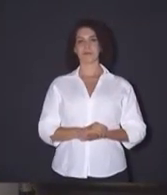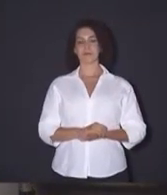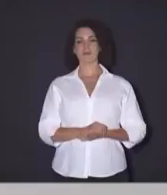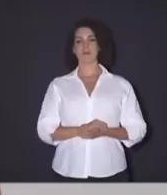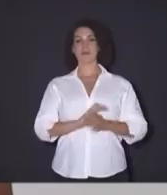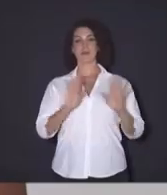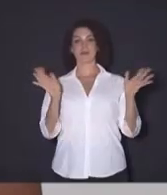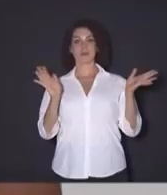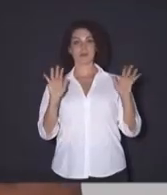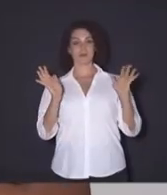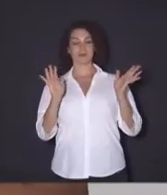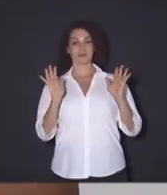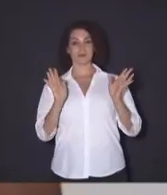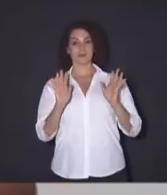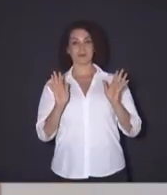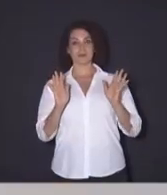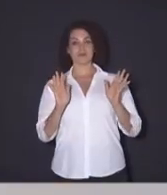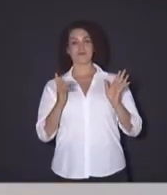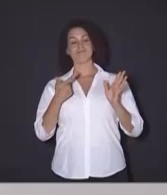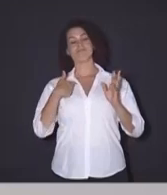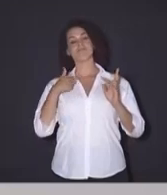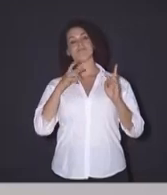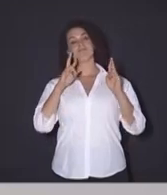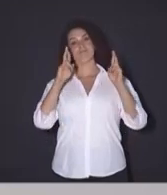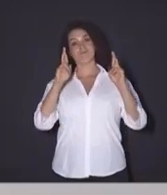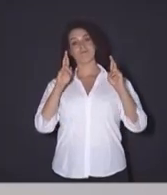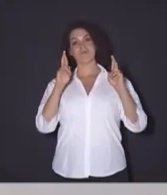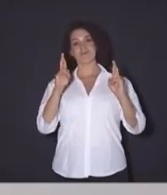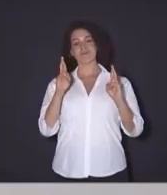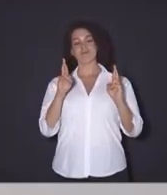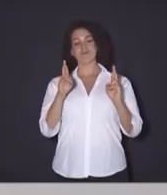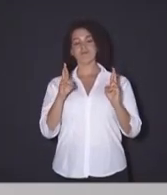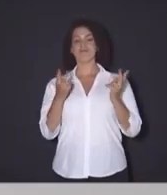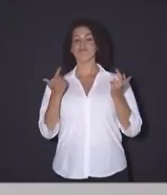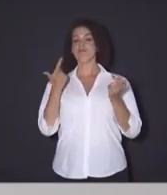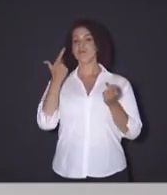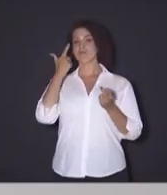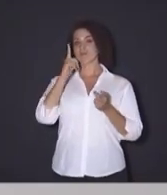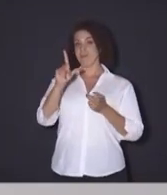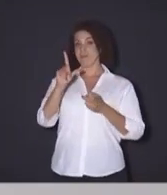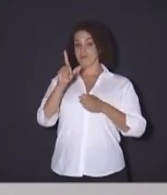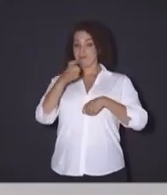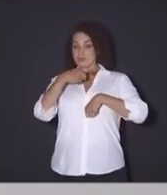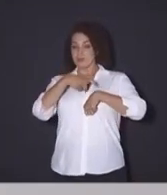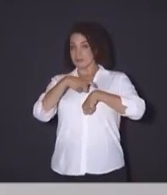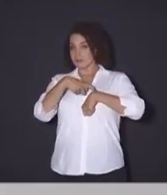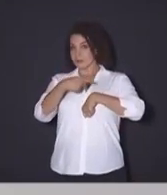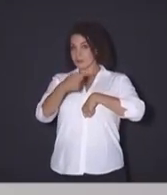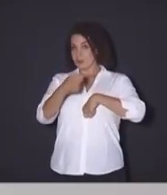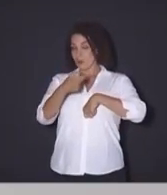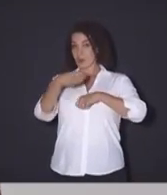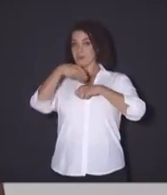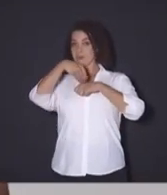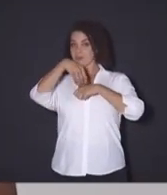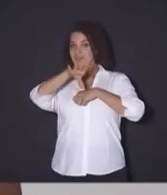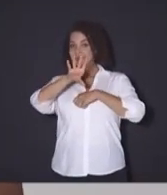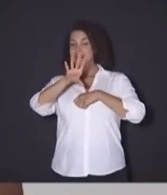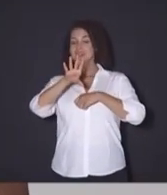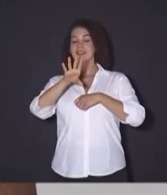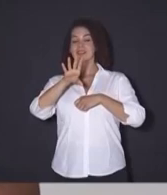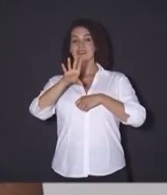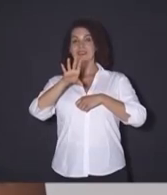olá espero o poder nesses poucos minutos passar uma mensagem de um pouco de